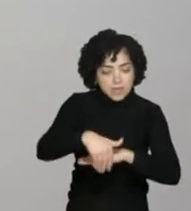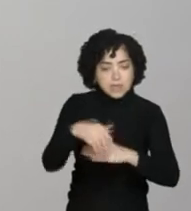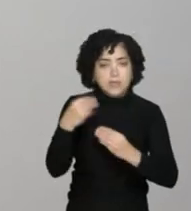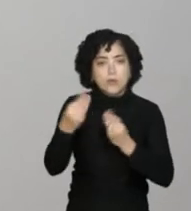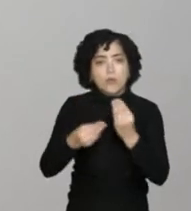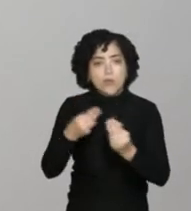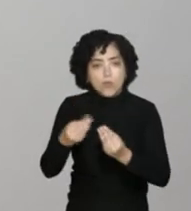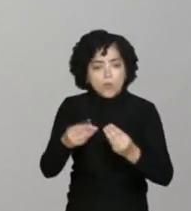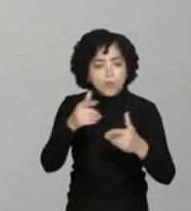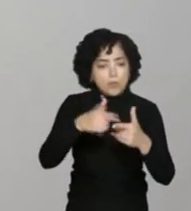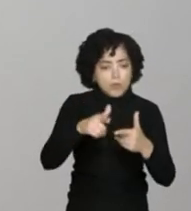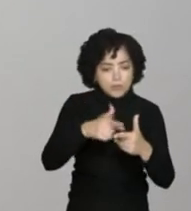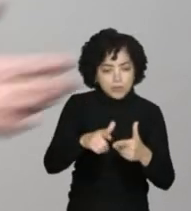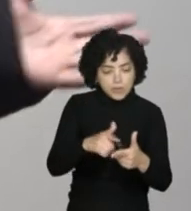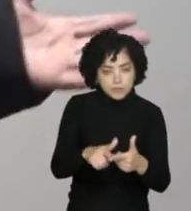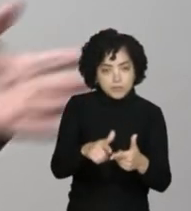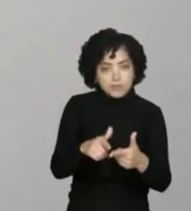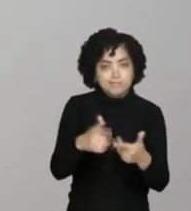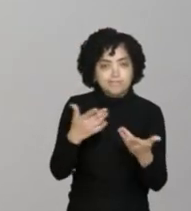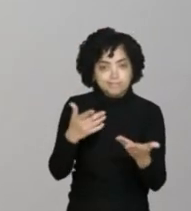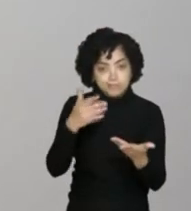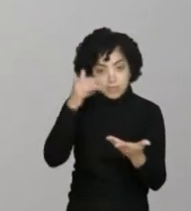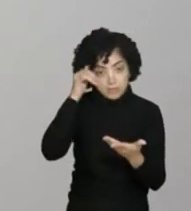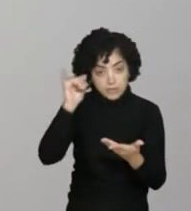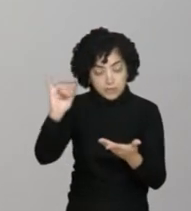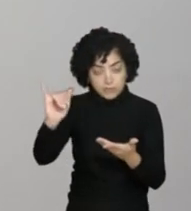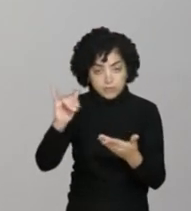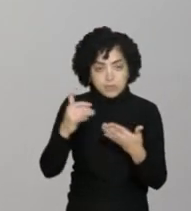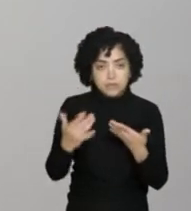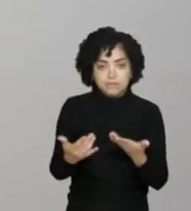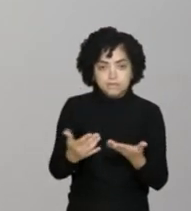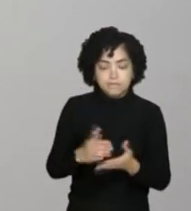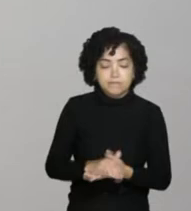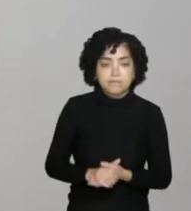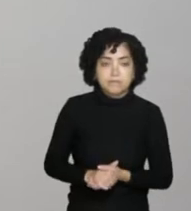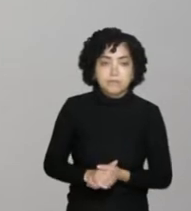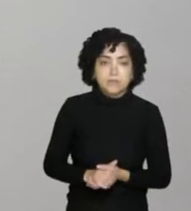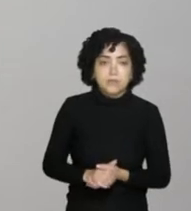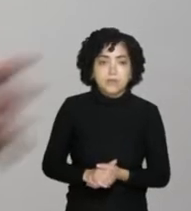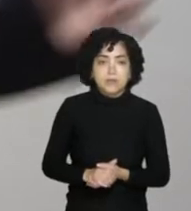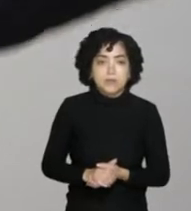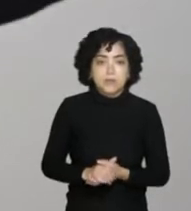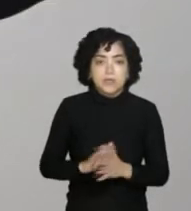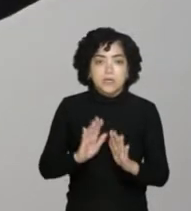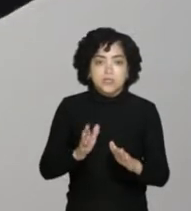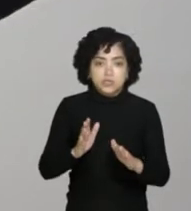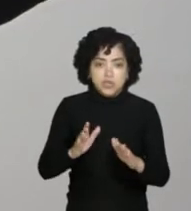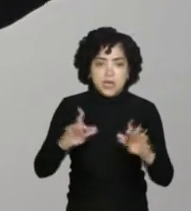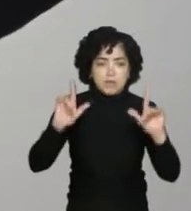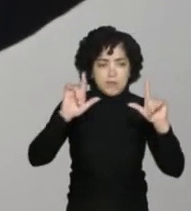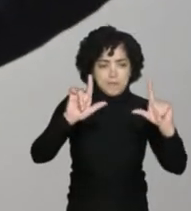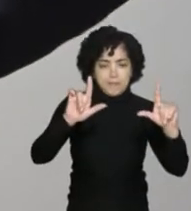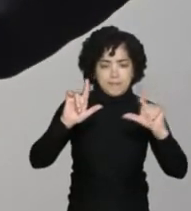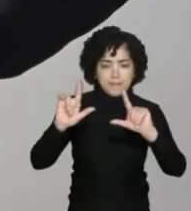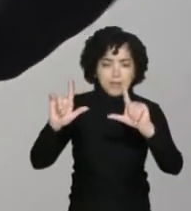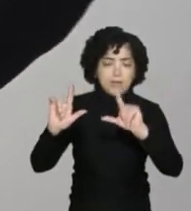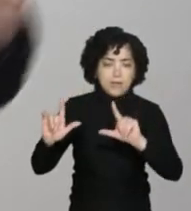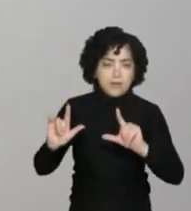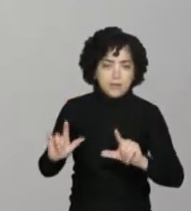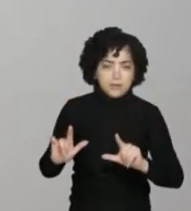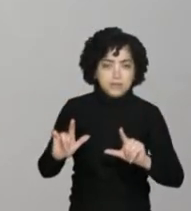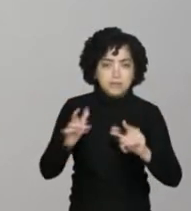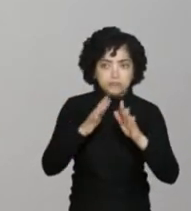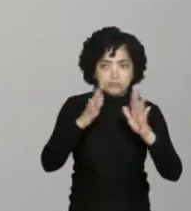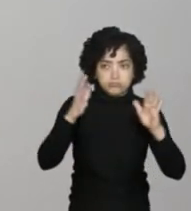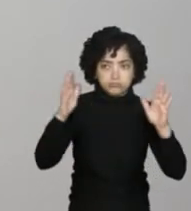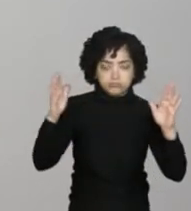né? E isso está há muito tempo lá, o DINFRA colocar umas placas bem sinalizadoras, bem grandona, né? Na